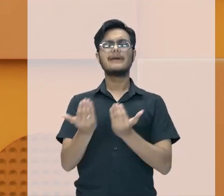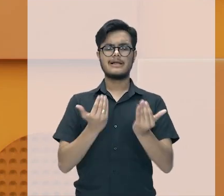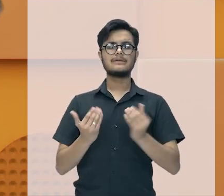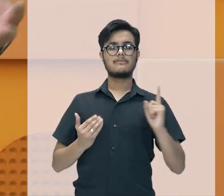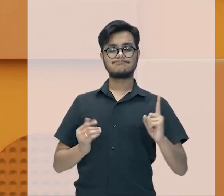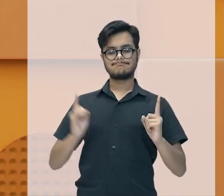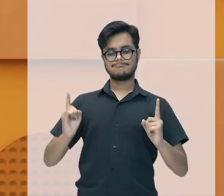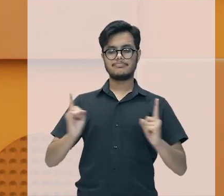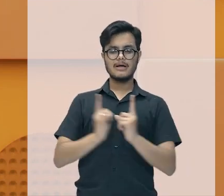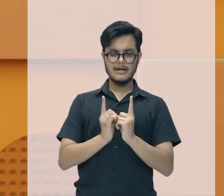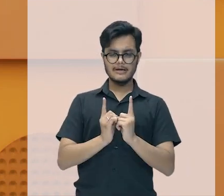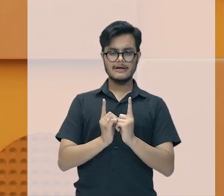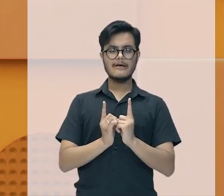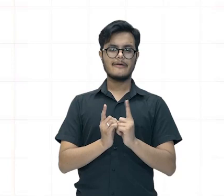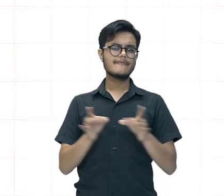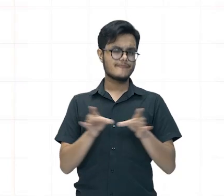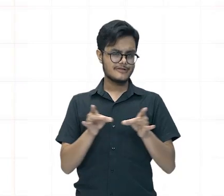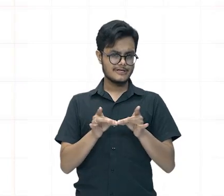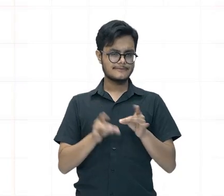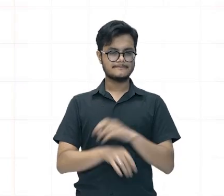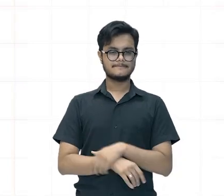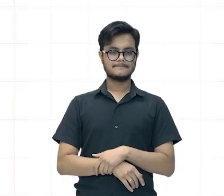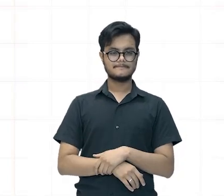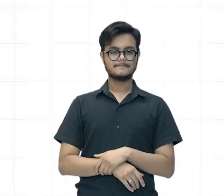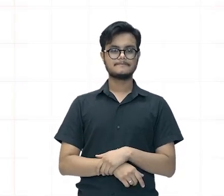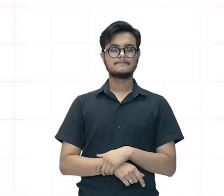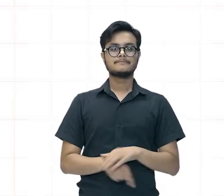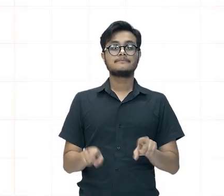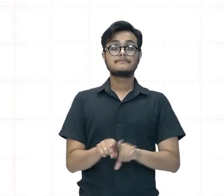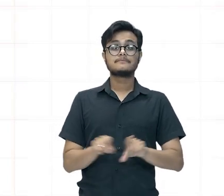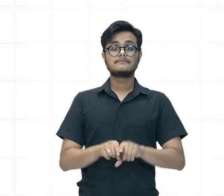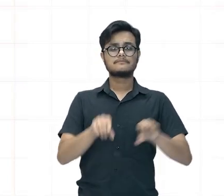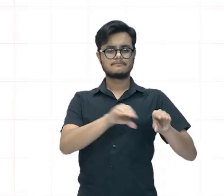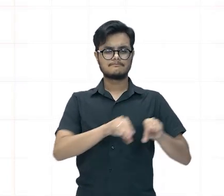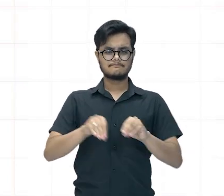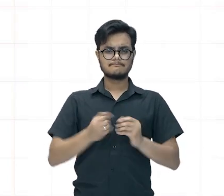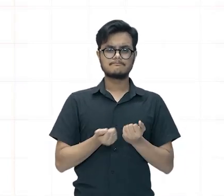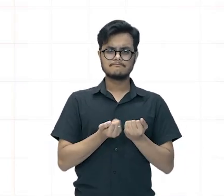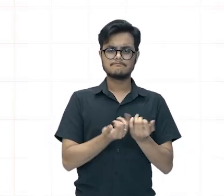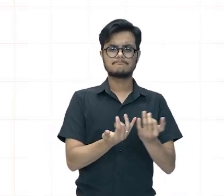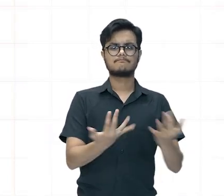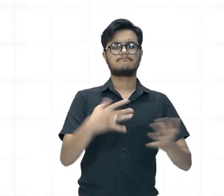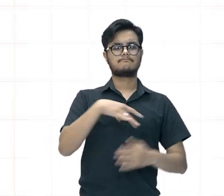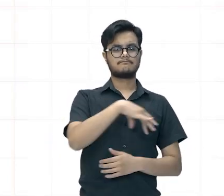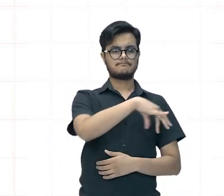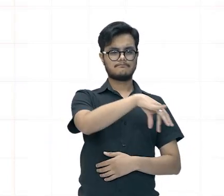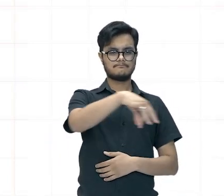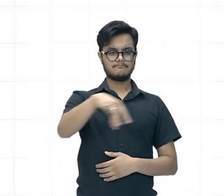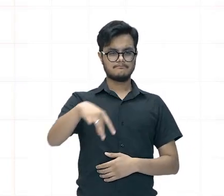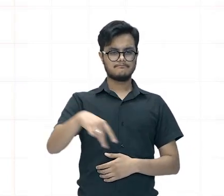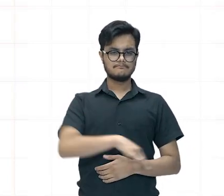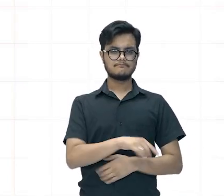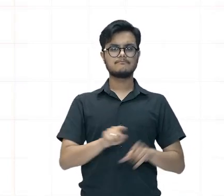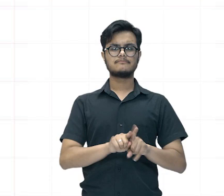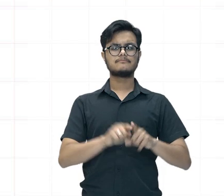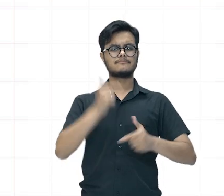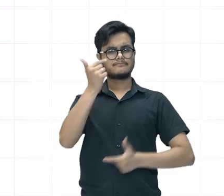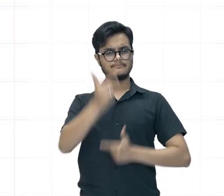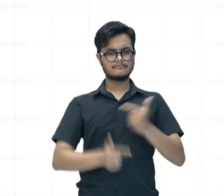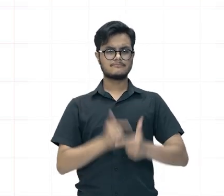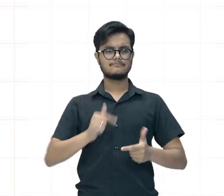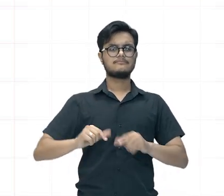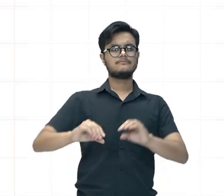de fidelidade entre ambos. Além de cultivar as terras, a ele cedidas pelo senhor feudal, o servo